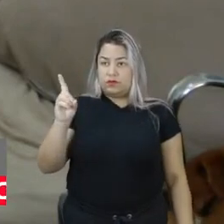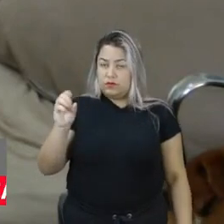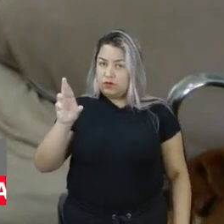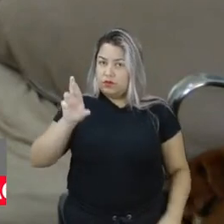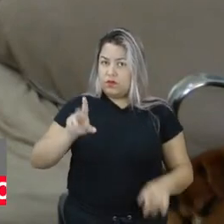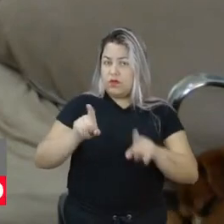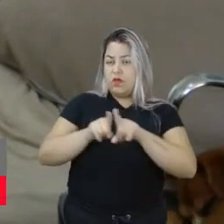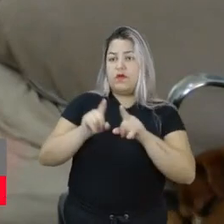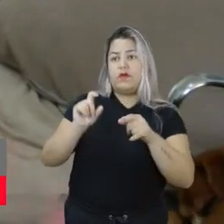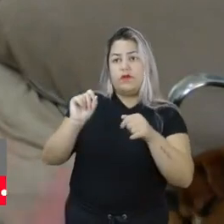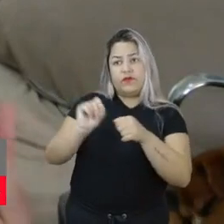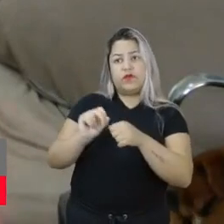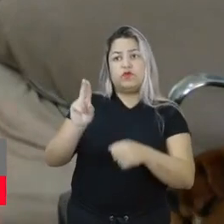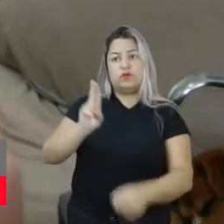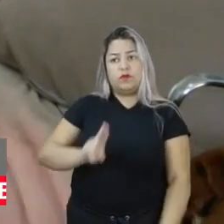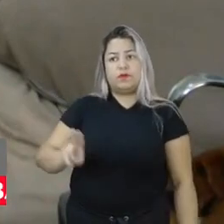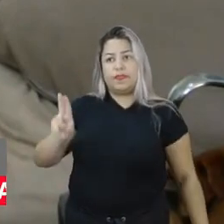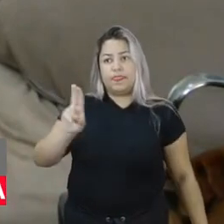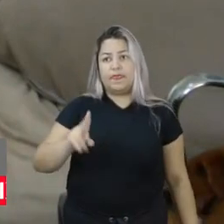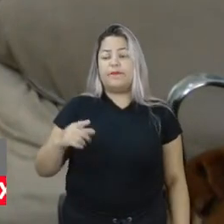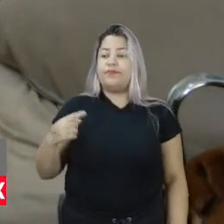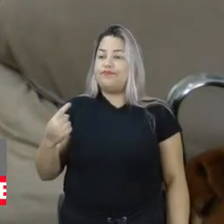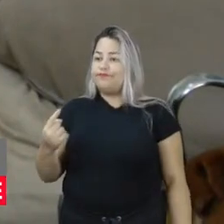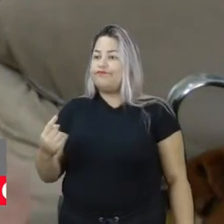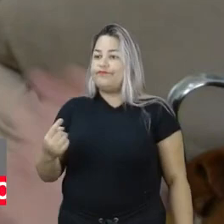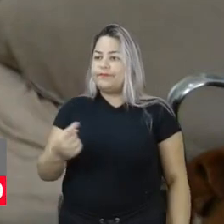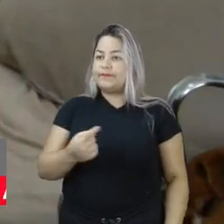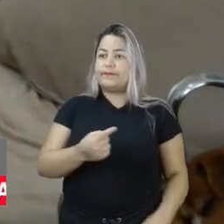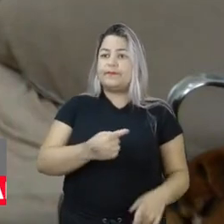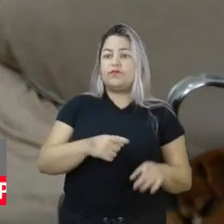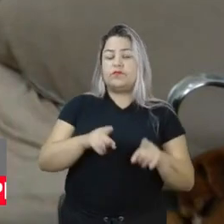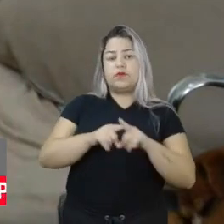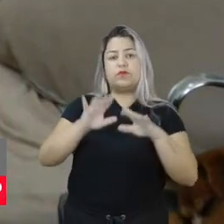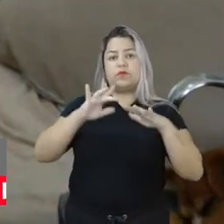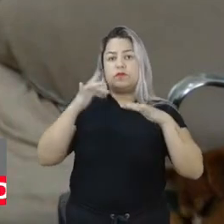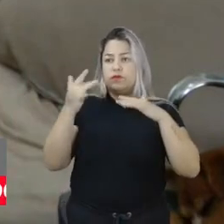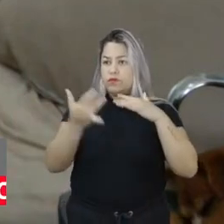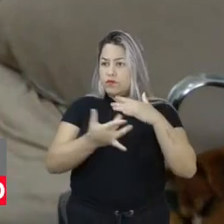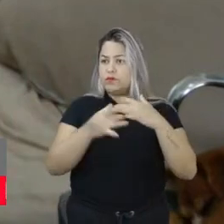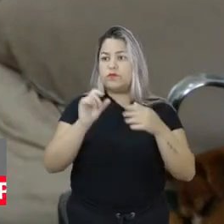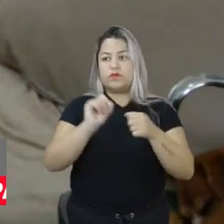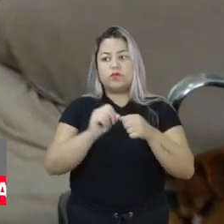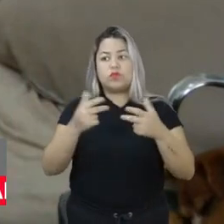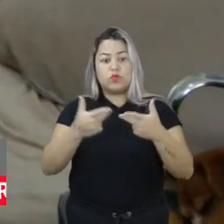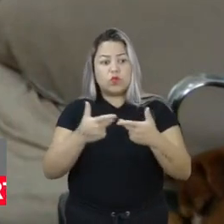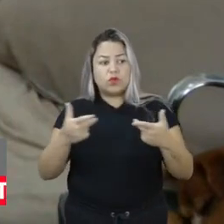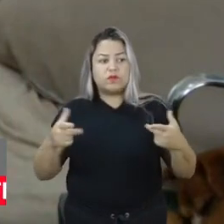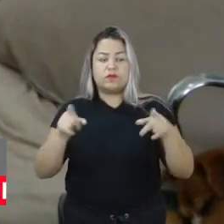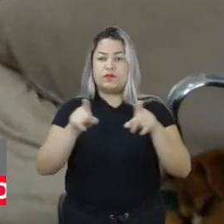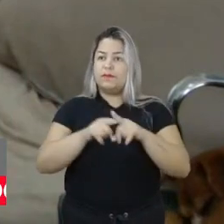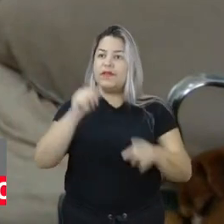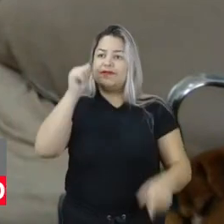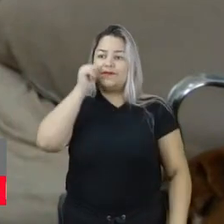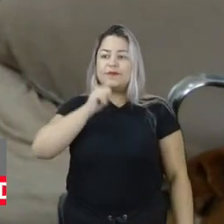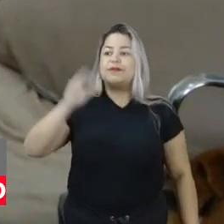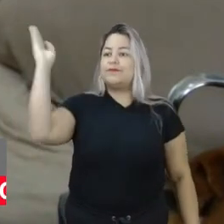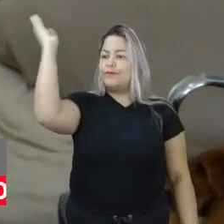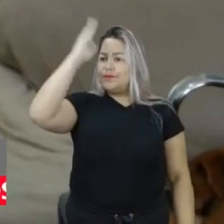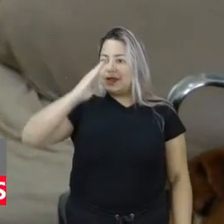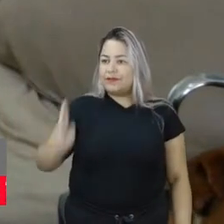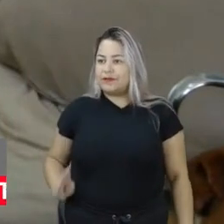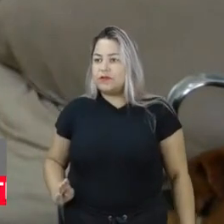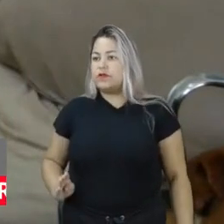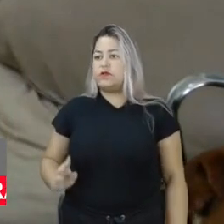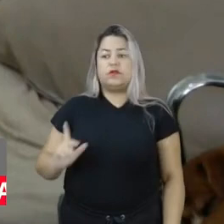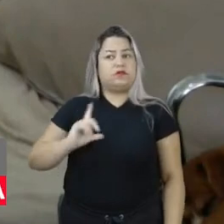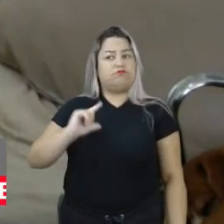os aspectos, né? Utilizando a diplomacia para ir para uma rede social fazer esse tipo de coisa, levando essa menina brasileira aí,